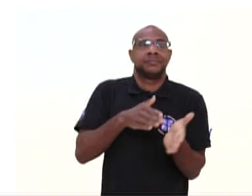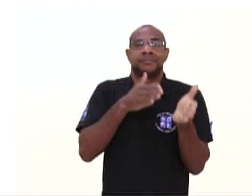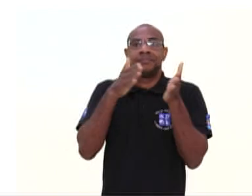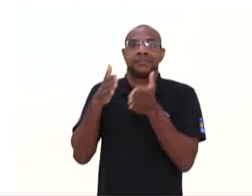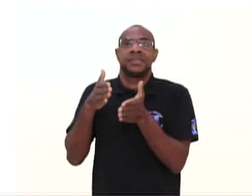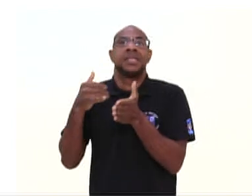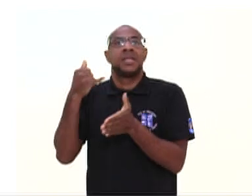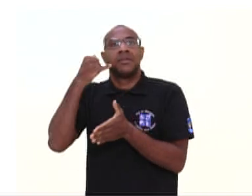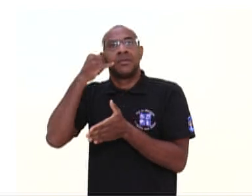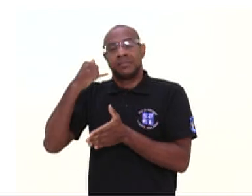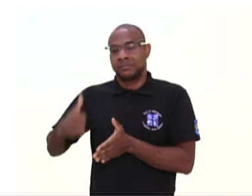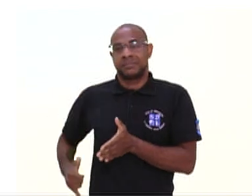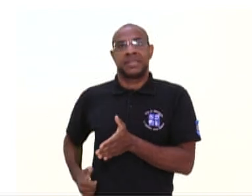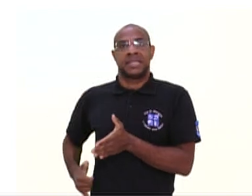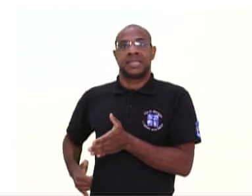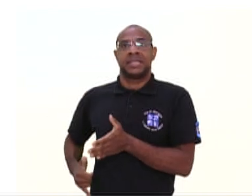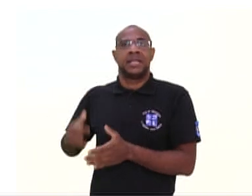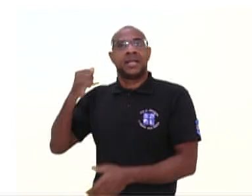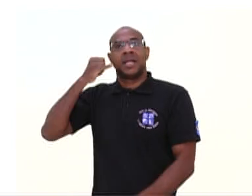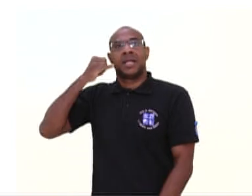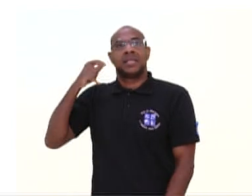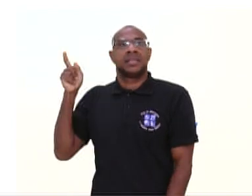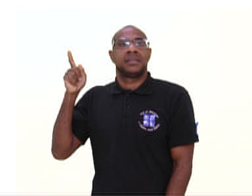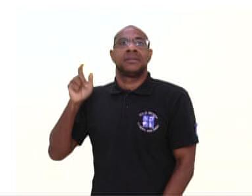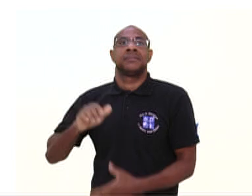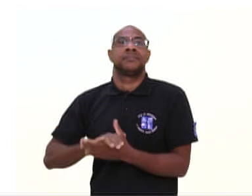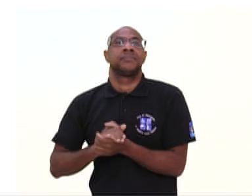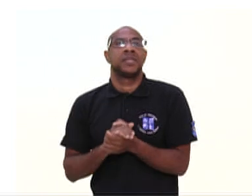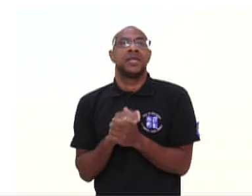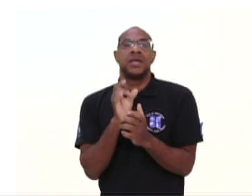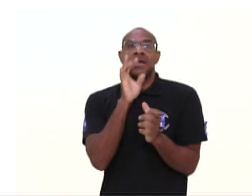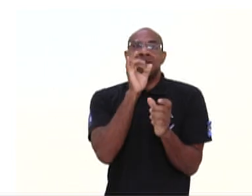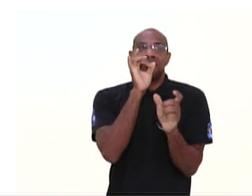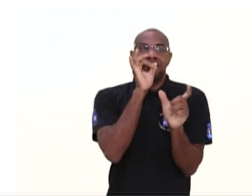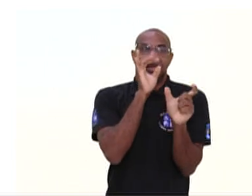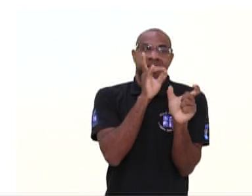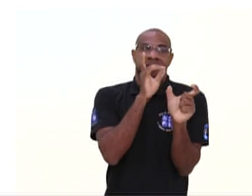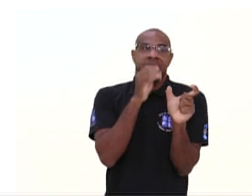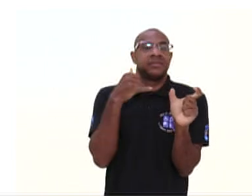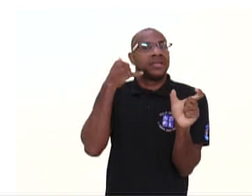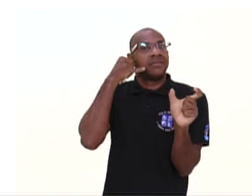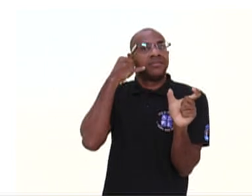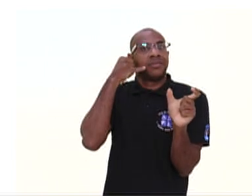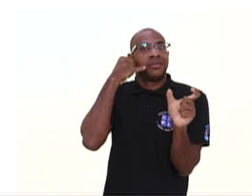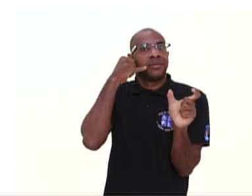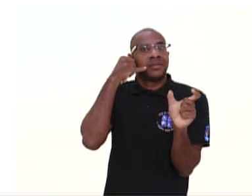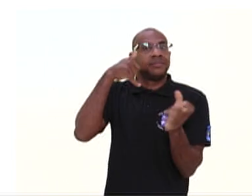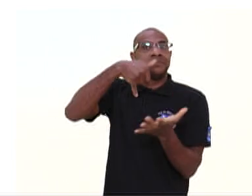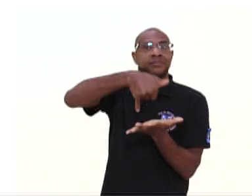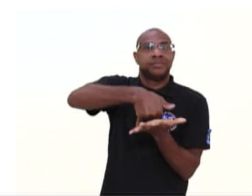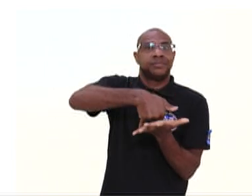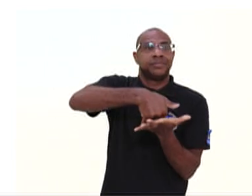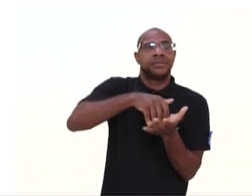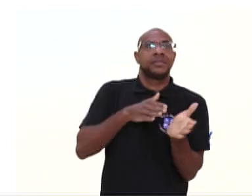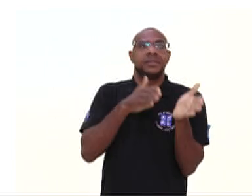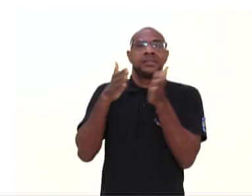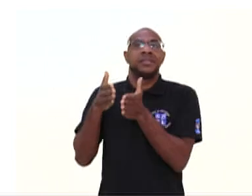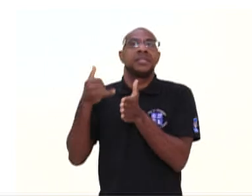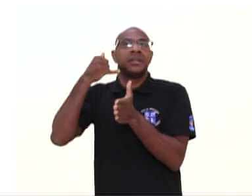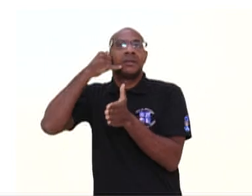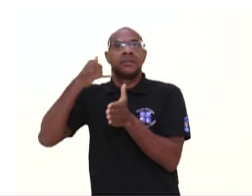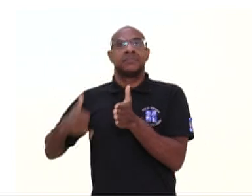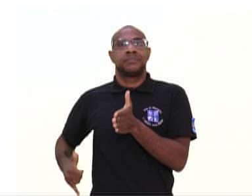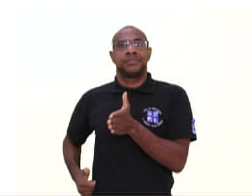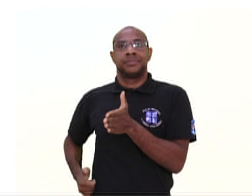celular. Aqui em verde, o telefone fixo, em vermelho, o telefone móvel. E à direita, pessoas que